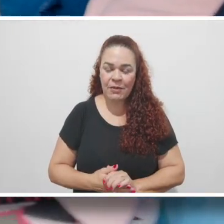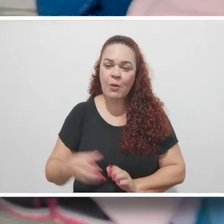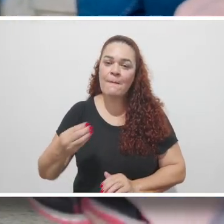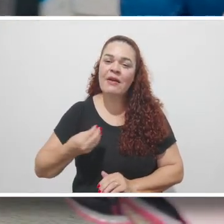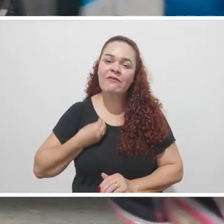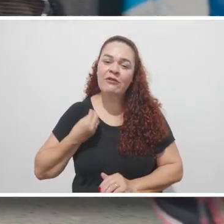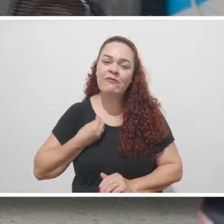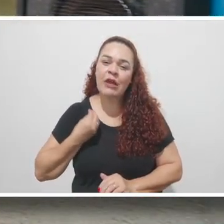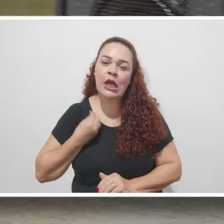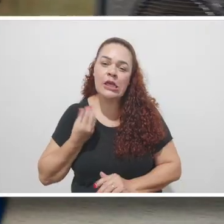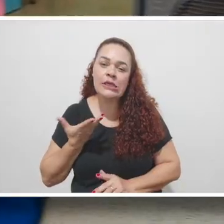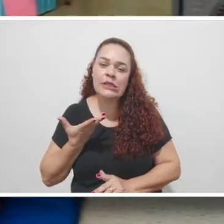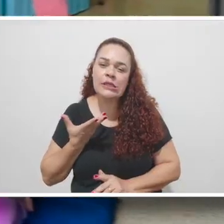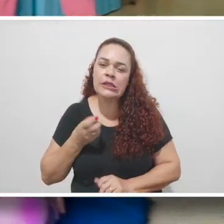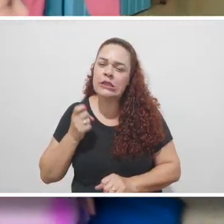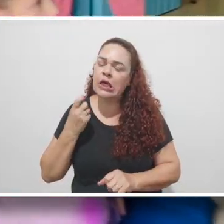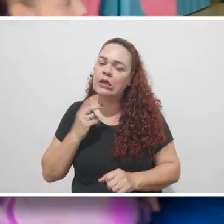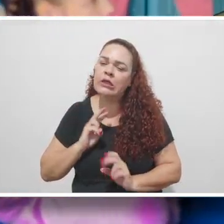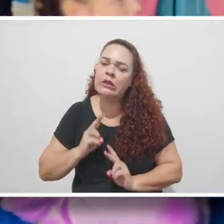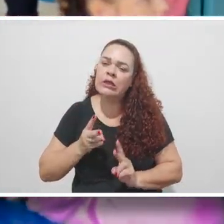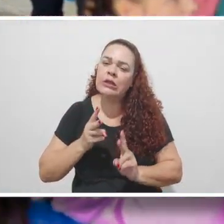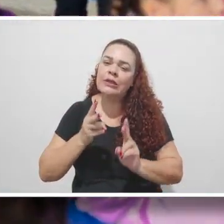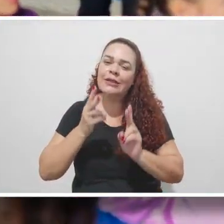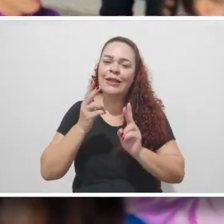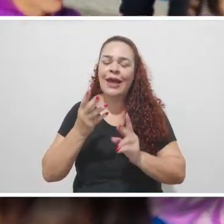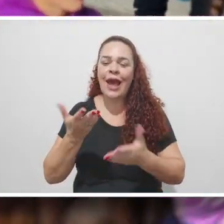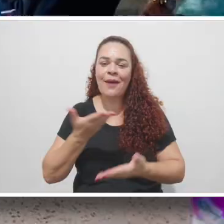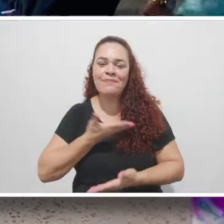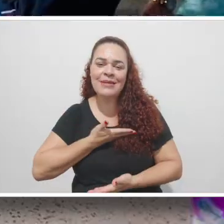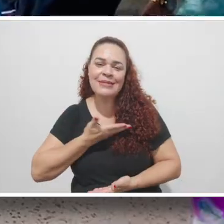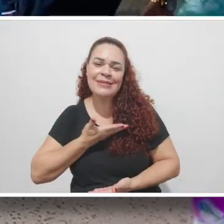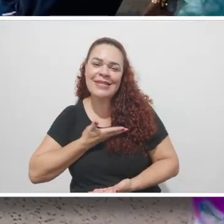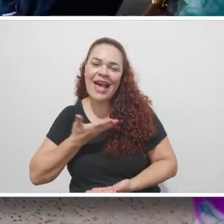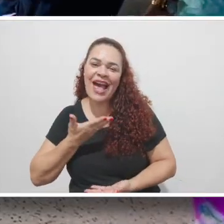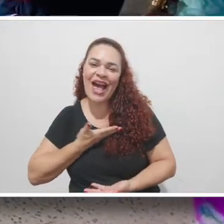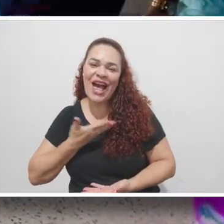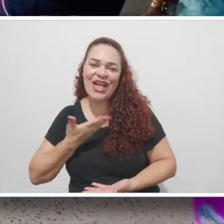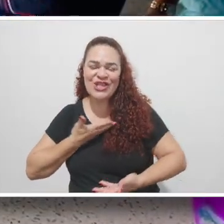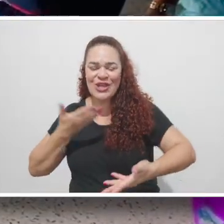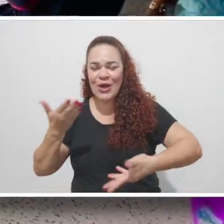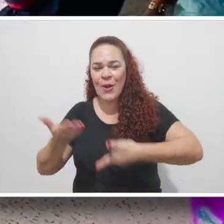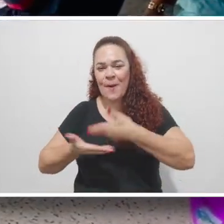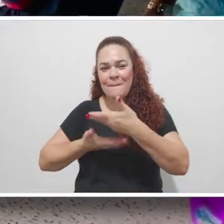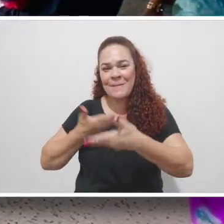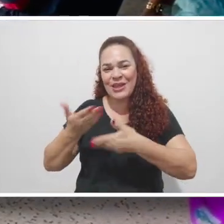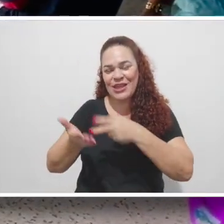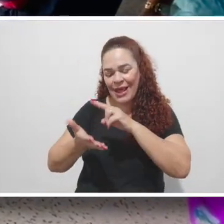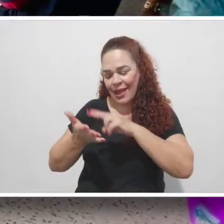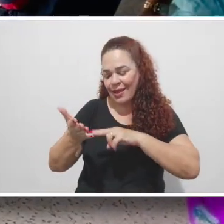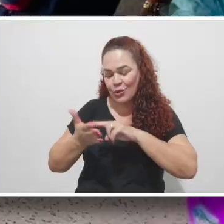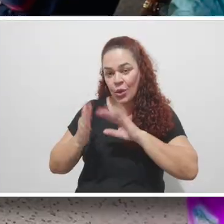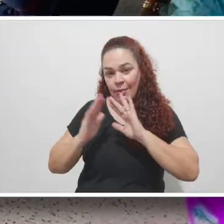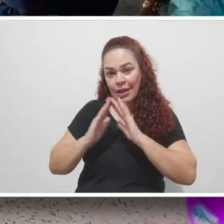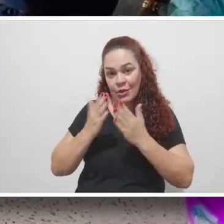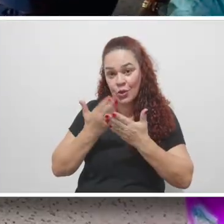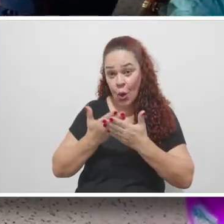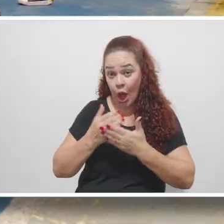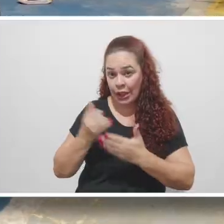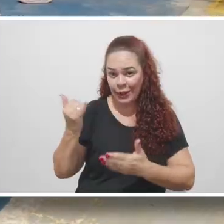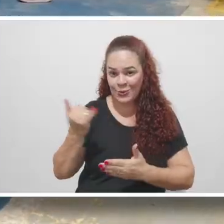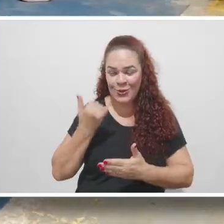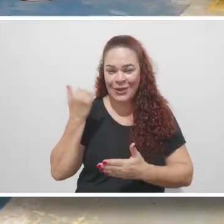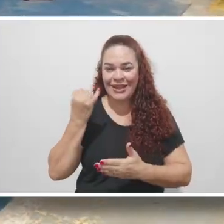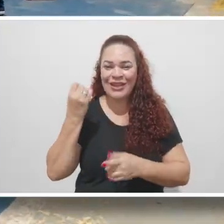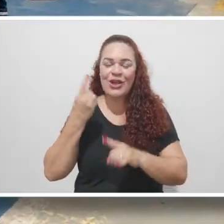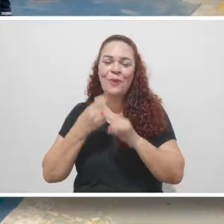vivência duradoura, amizade, compartilhar a leitura. E para a escola é muito importante, porque os